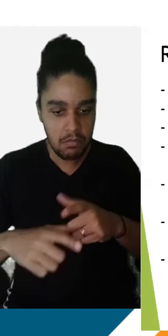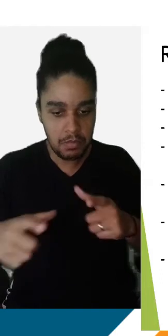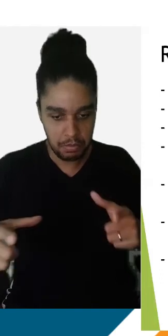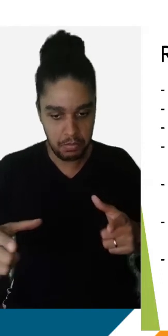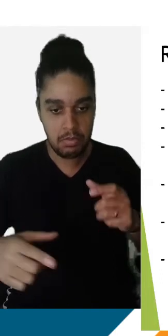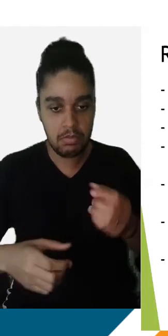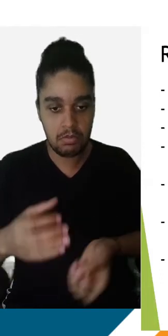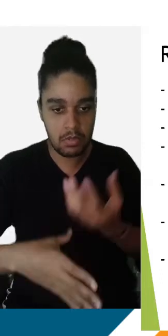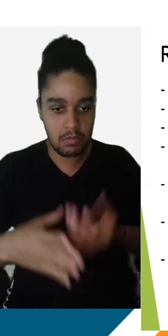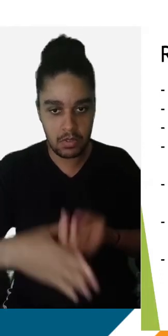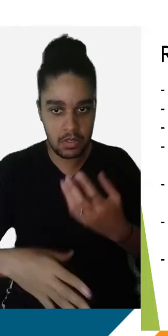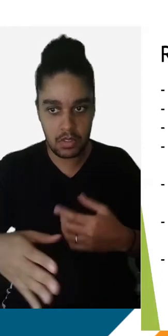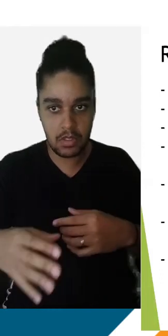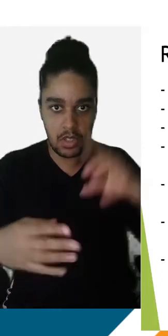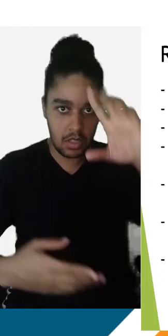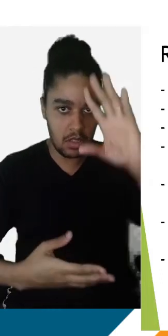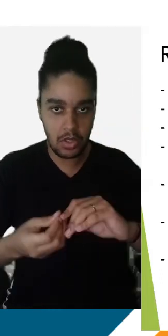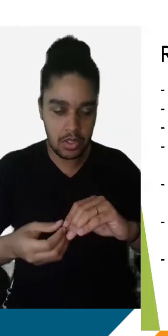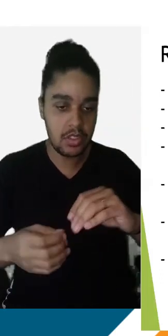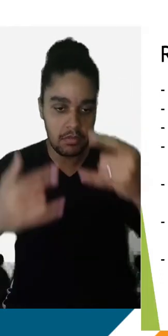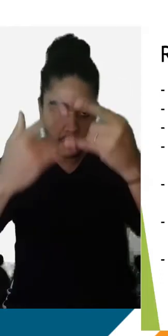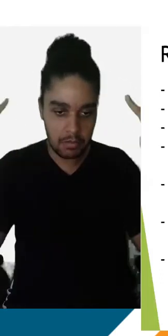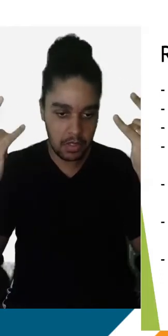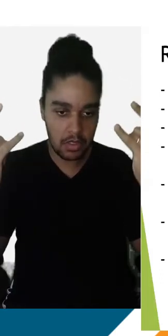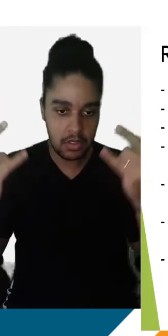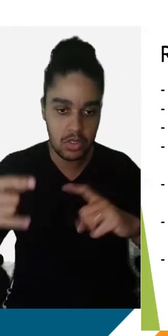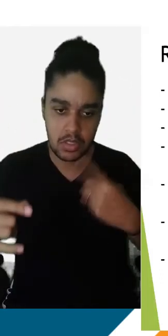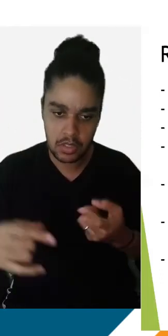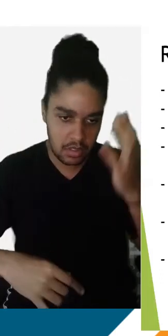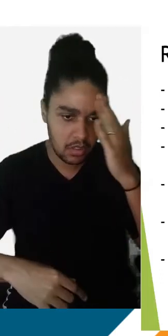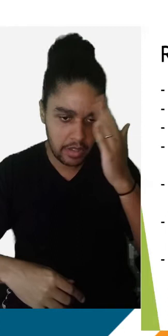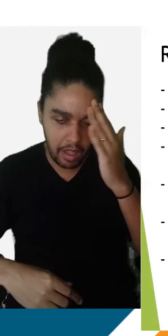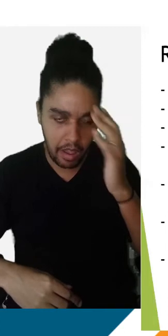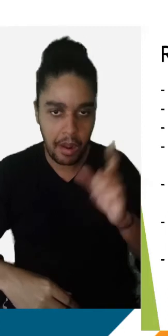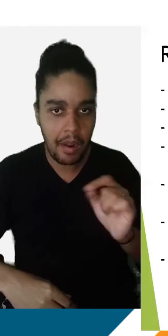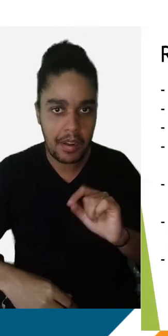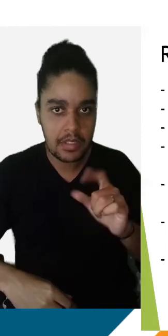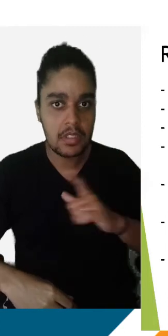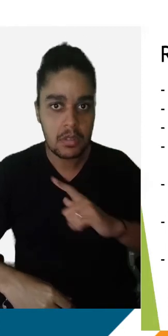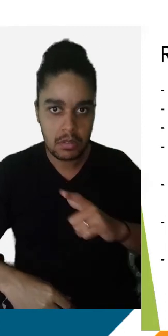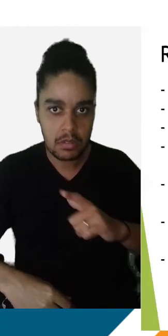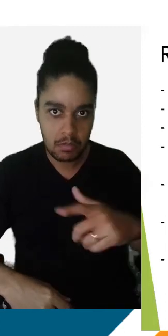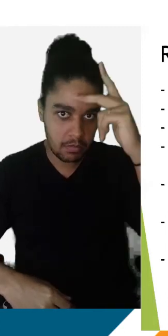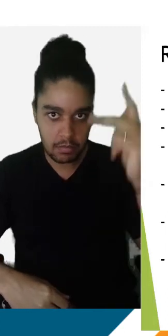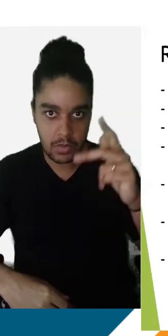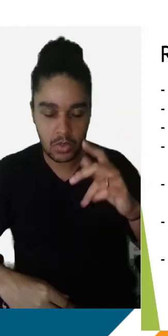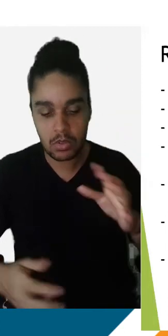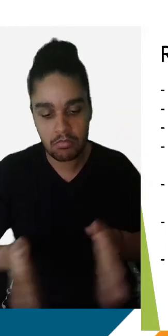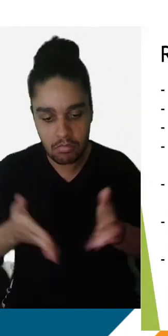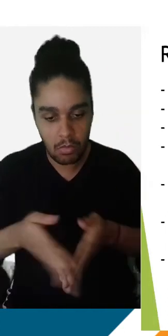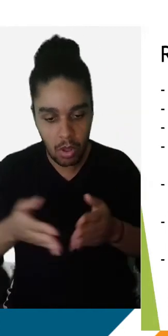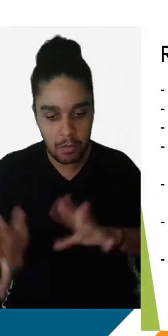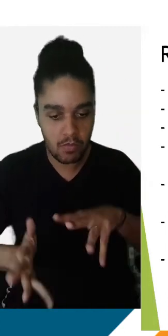estar aumentando a produção dentro de uma lógica do sistema capitalista, no qual a gente sabe que existe uma população muito pobre